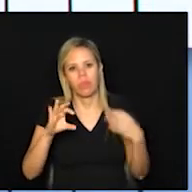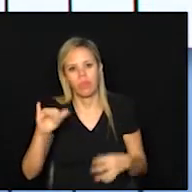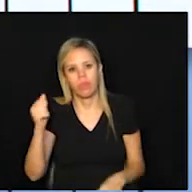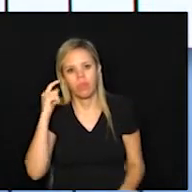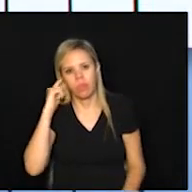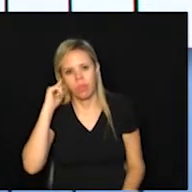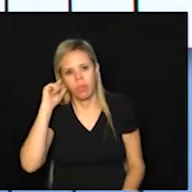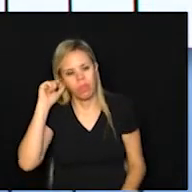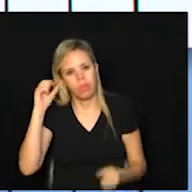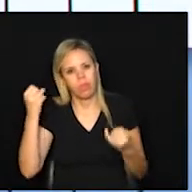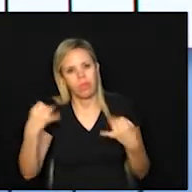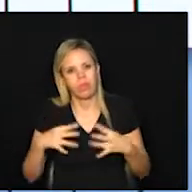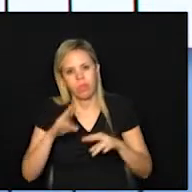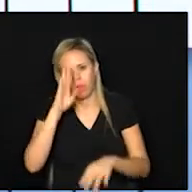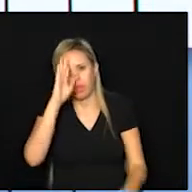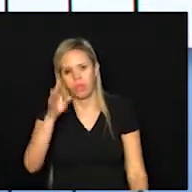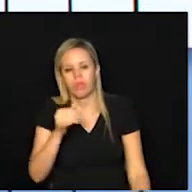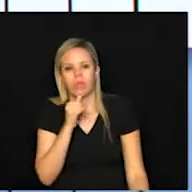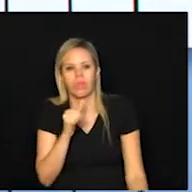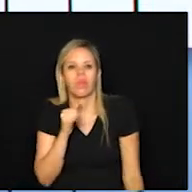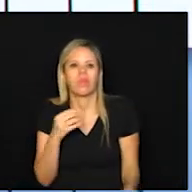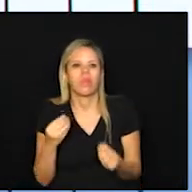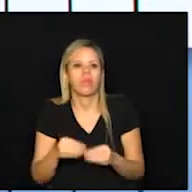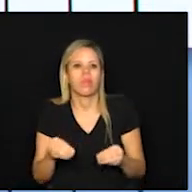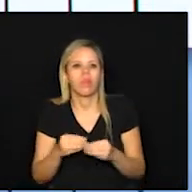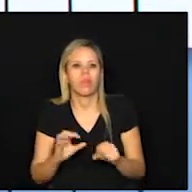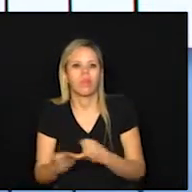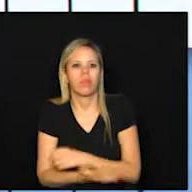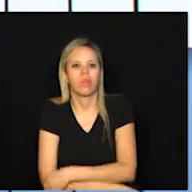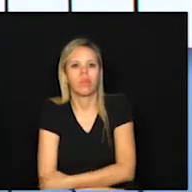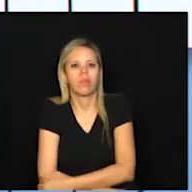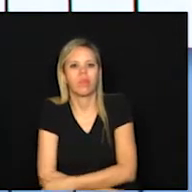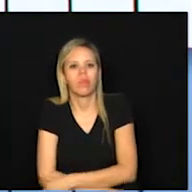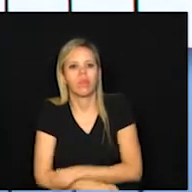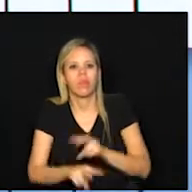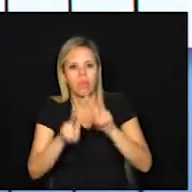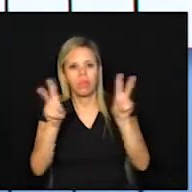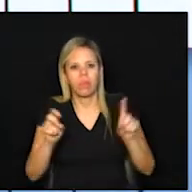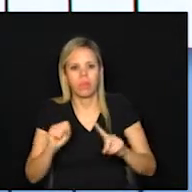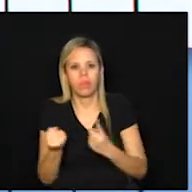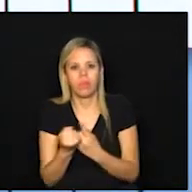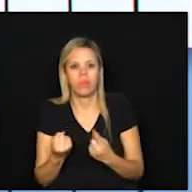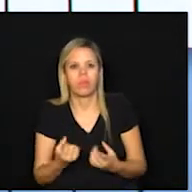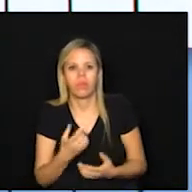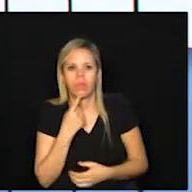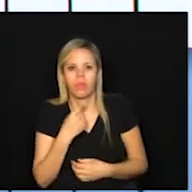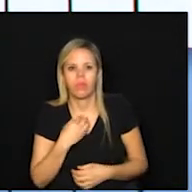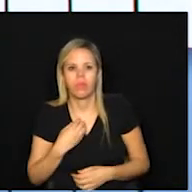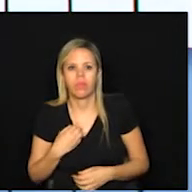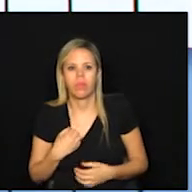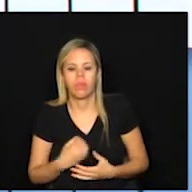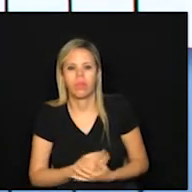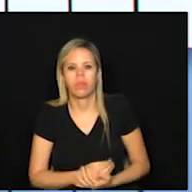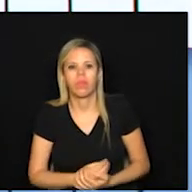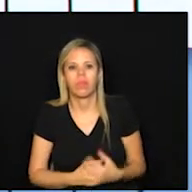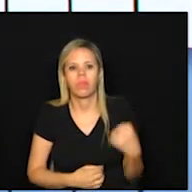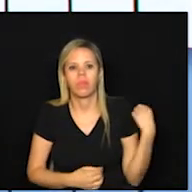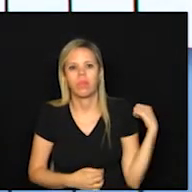que abordou principalmente o impacto da pandemia na questão da assistência social em Campinas.